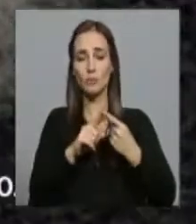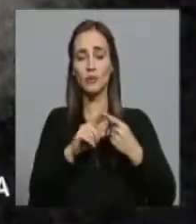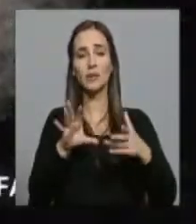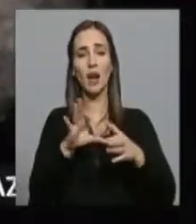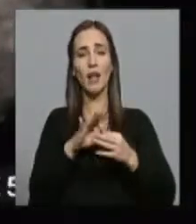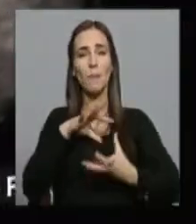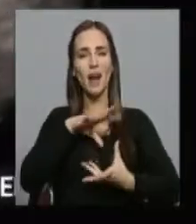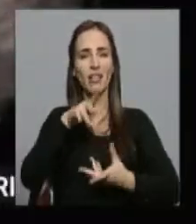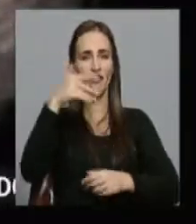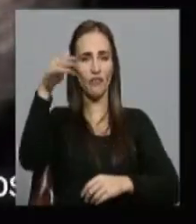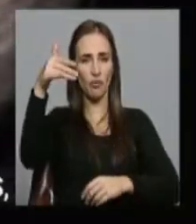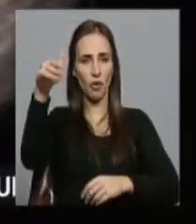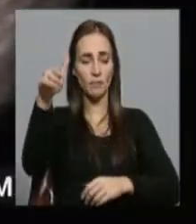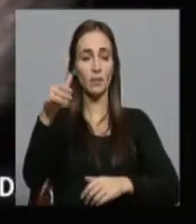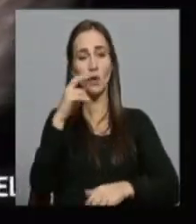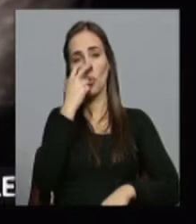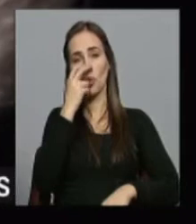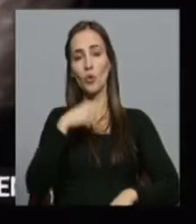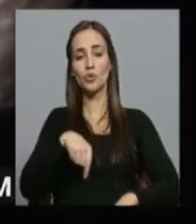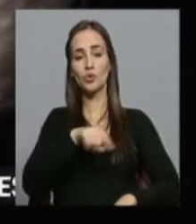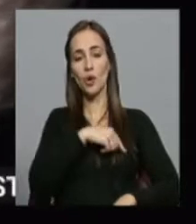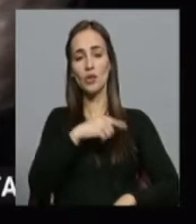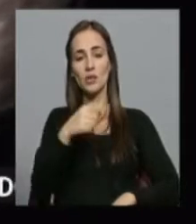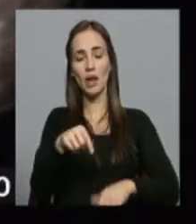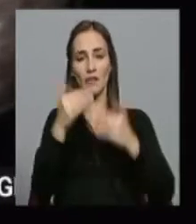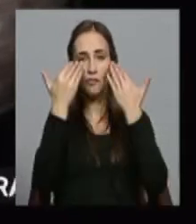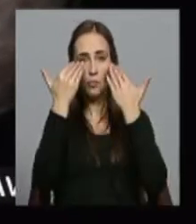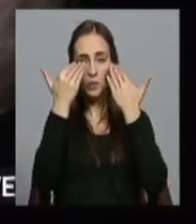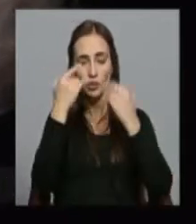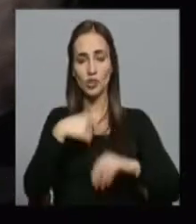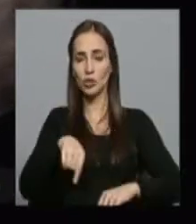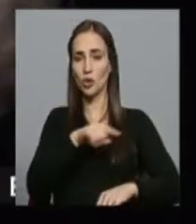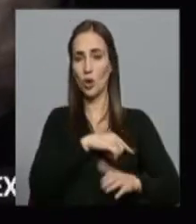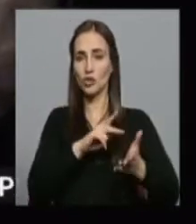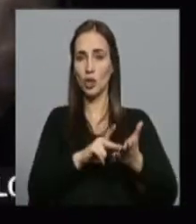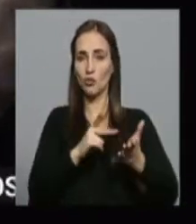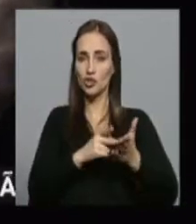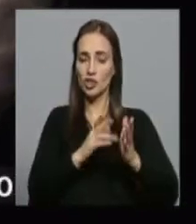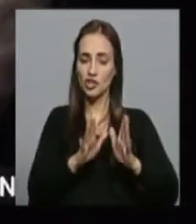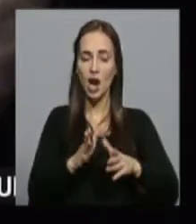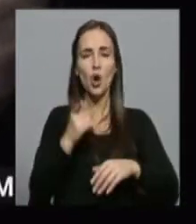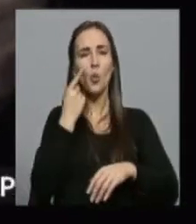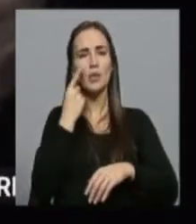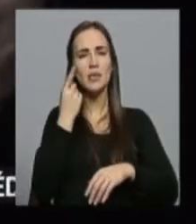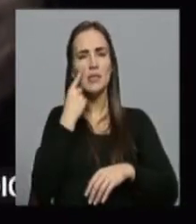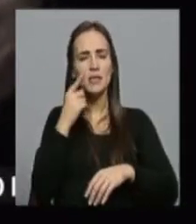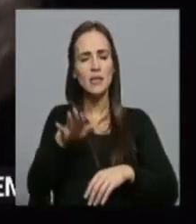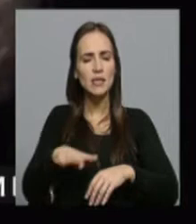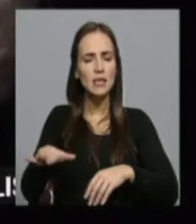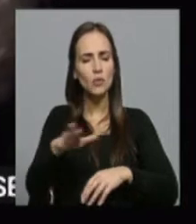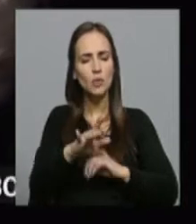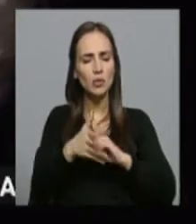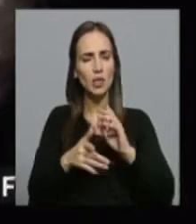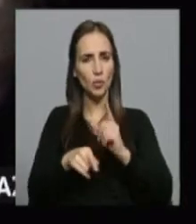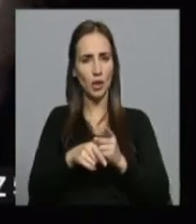e, portanto, não deixa de ser curioso nós termos estas indicações de que nós já temos tecnologia para conhecer muito melhor o que se passa ali naquelas zonas. Dar um salto muito rápido até à